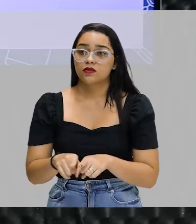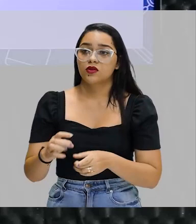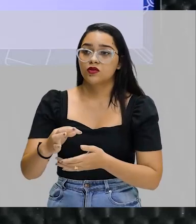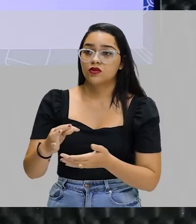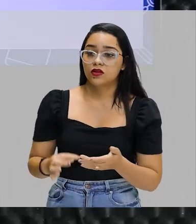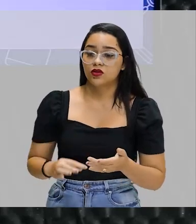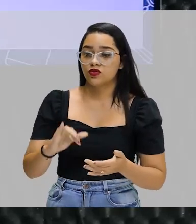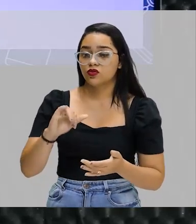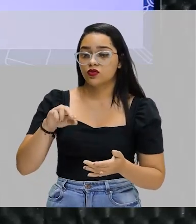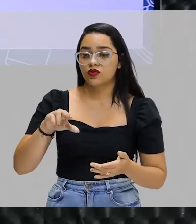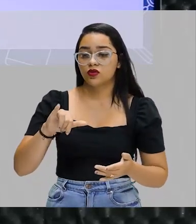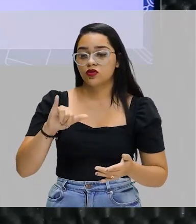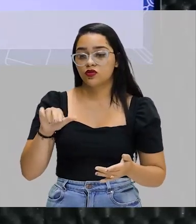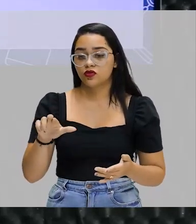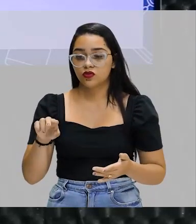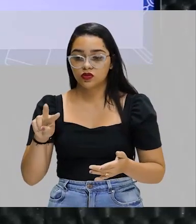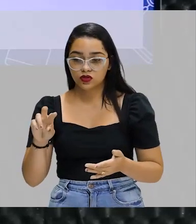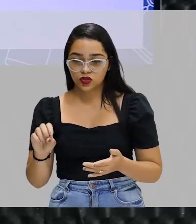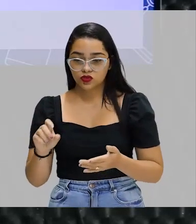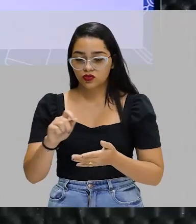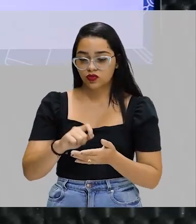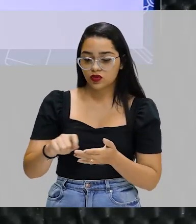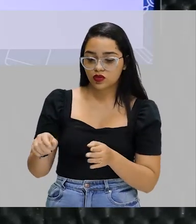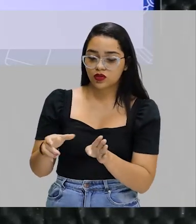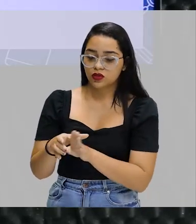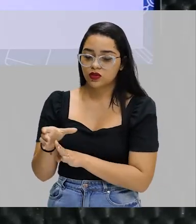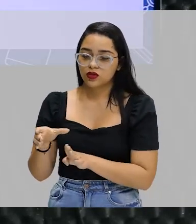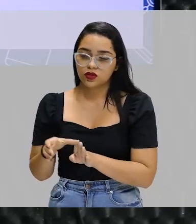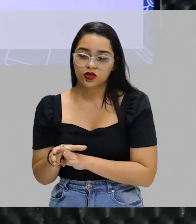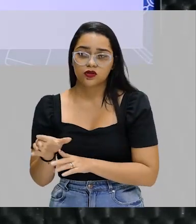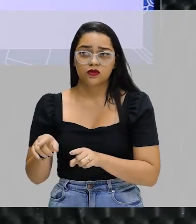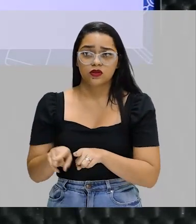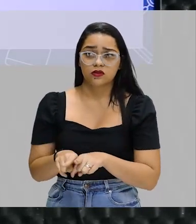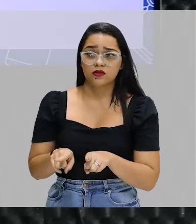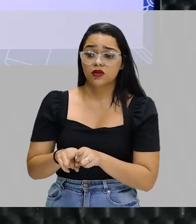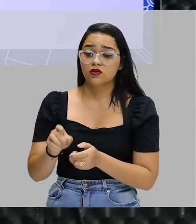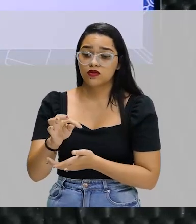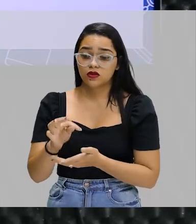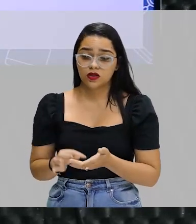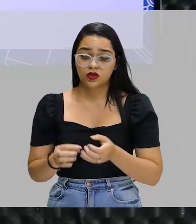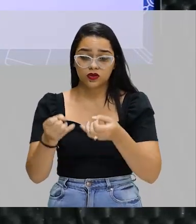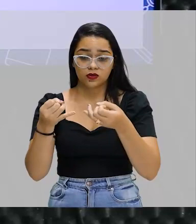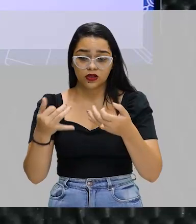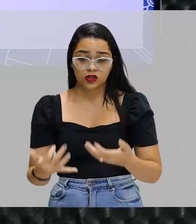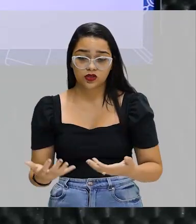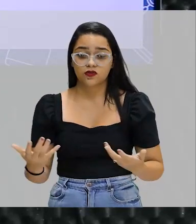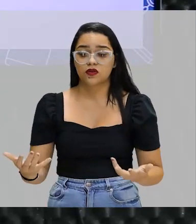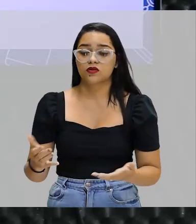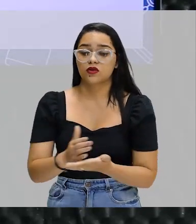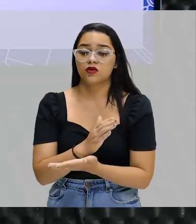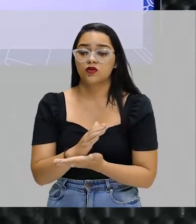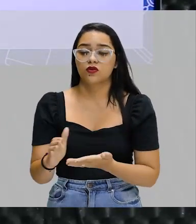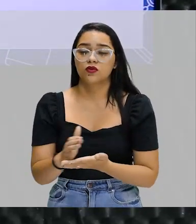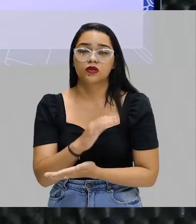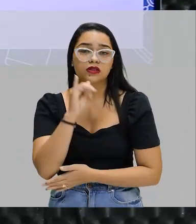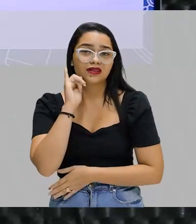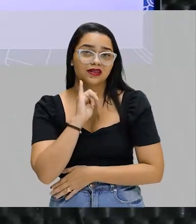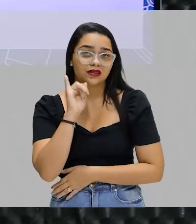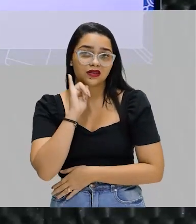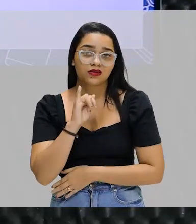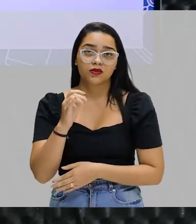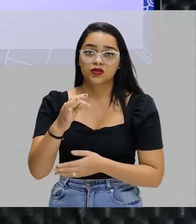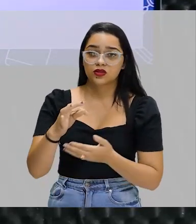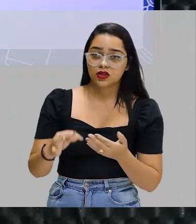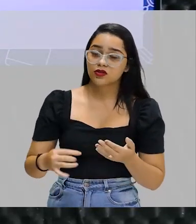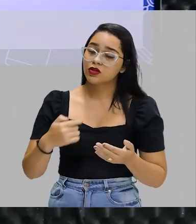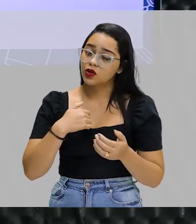texto injutivo, que é o texto do manual, da receita, o texto explicativo, são alguns exemplos de